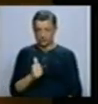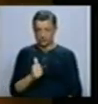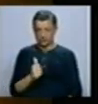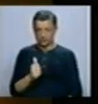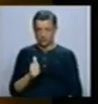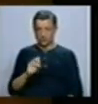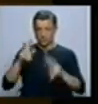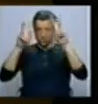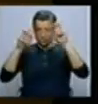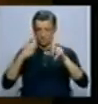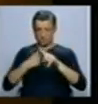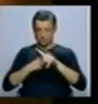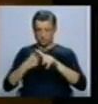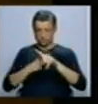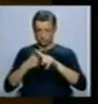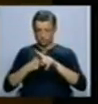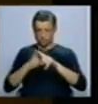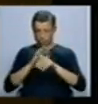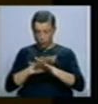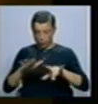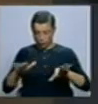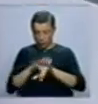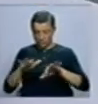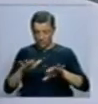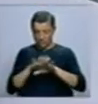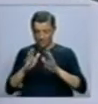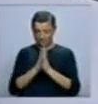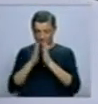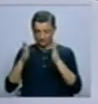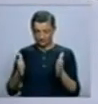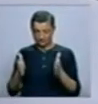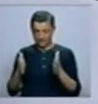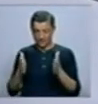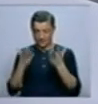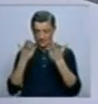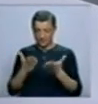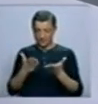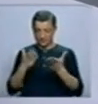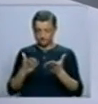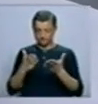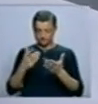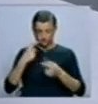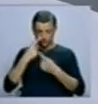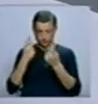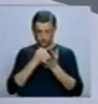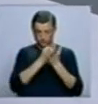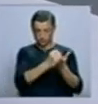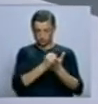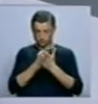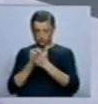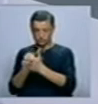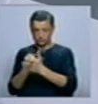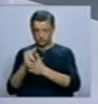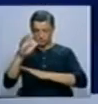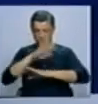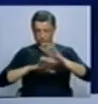interessante é que, de facto, os supercomputadores, megacomputadores, agora estão a ajudar, de facto, também a fazer